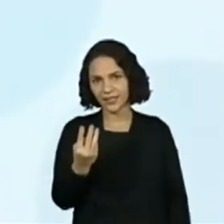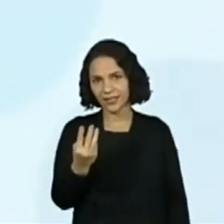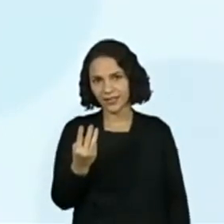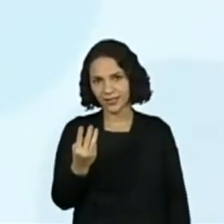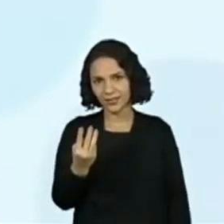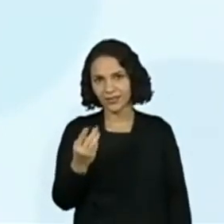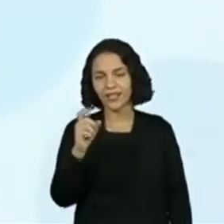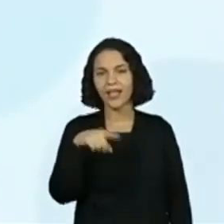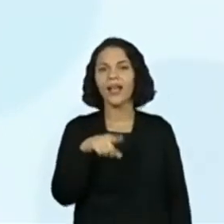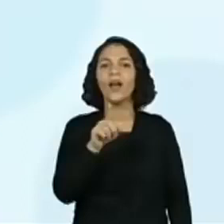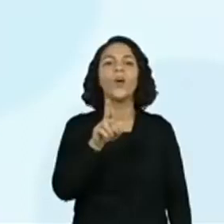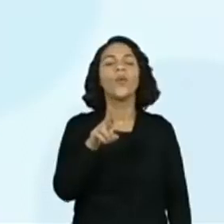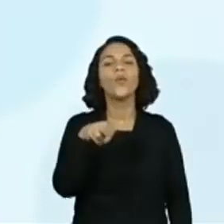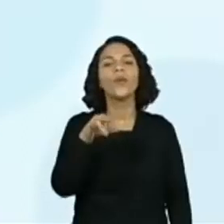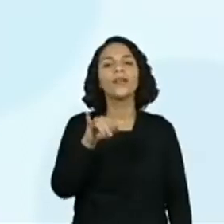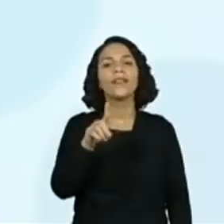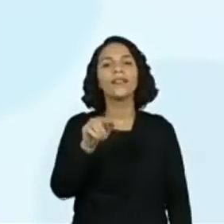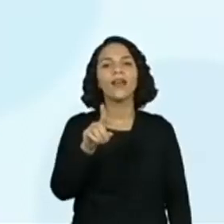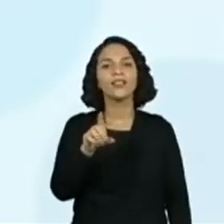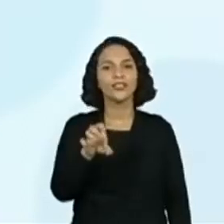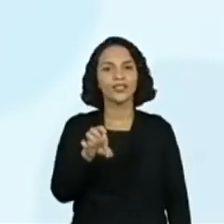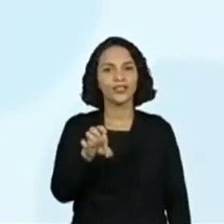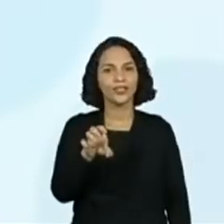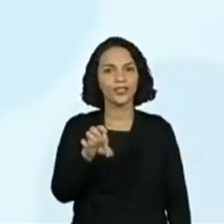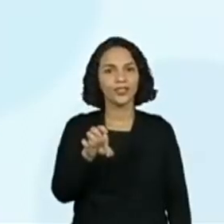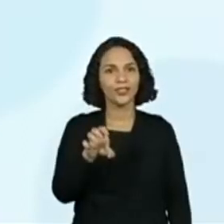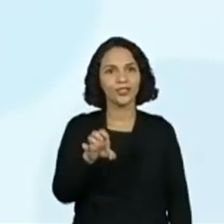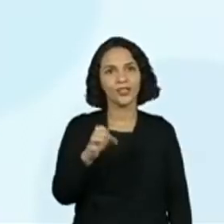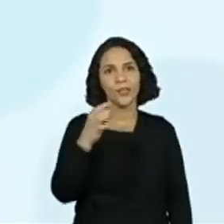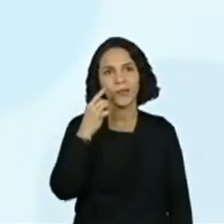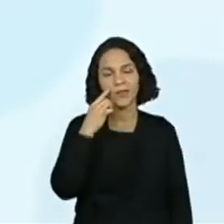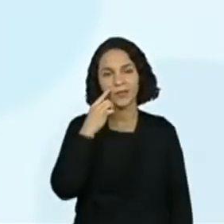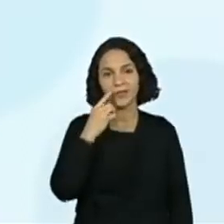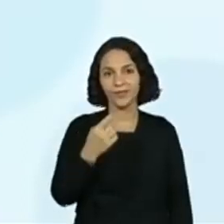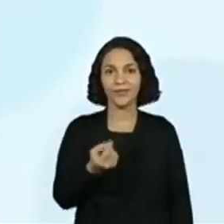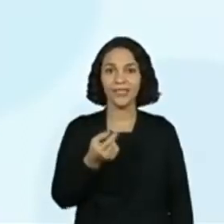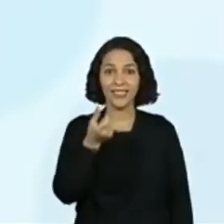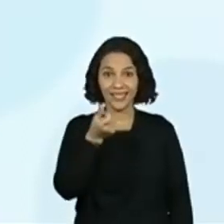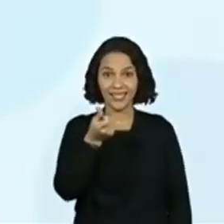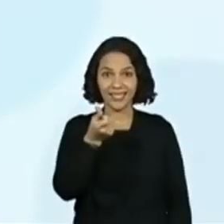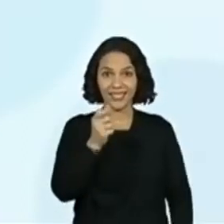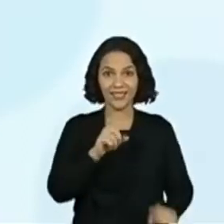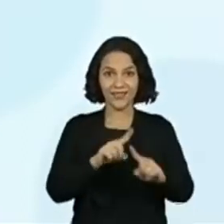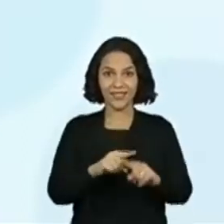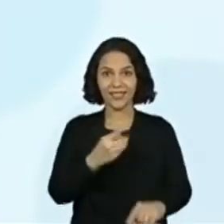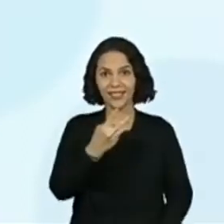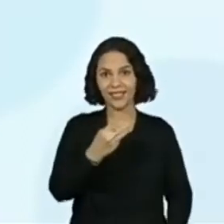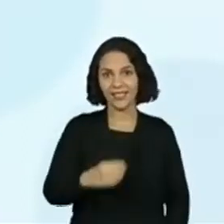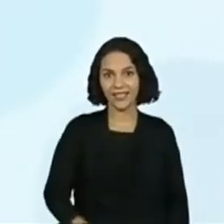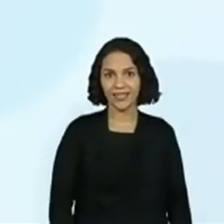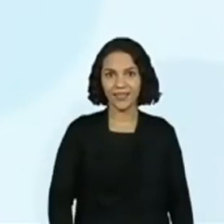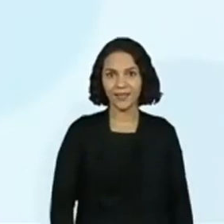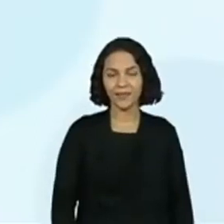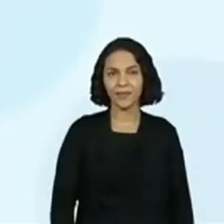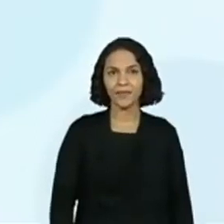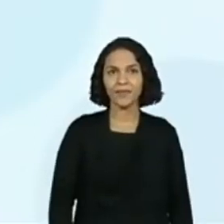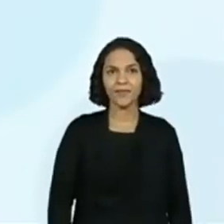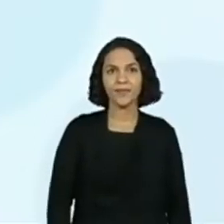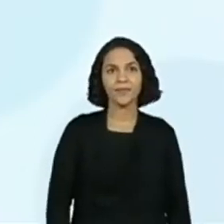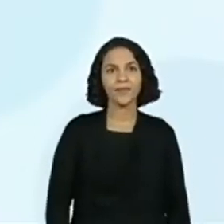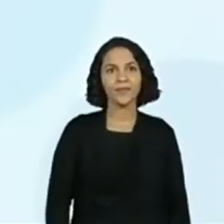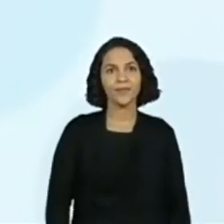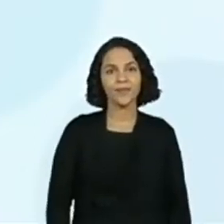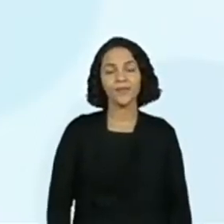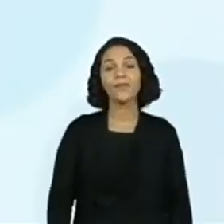eu multipliquei apenas pelas dezenas. Exato. 3 vezes o número 6. 3 vezes o número